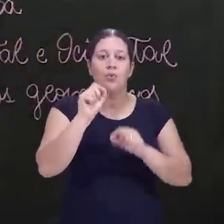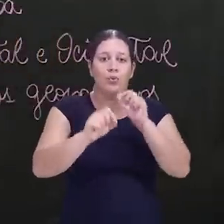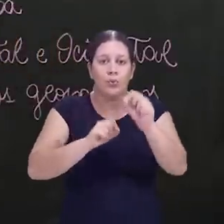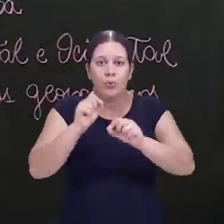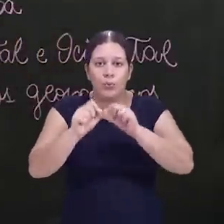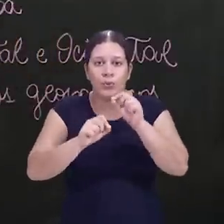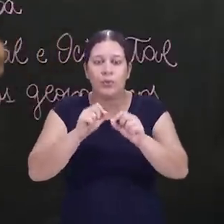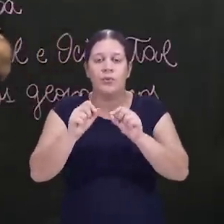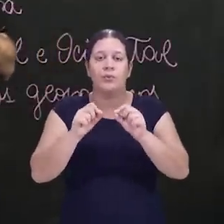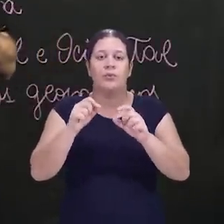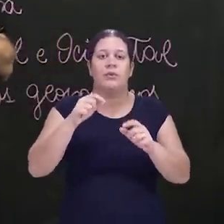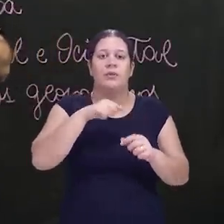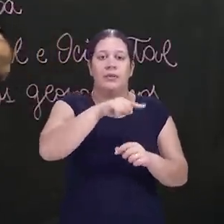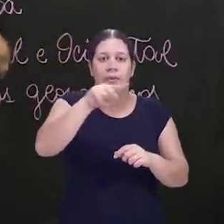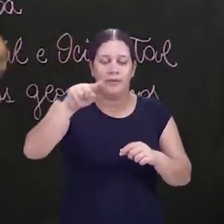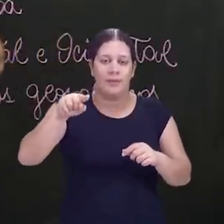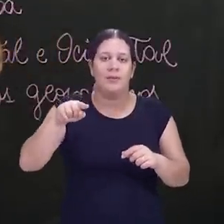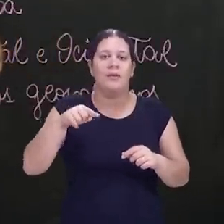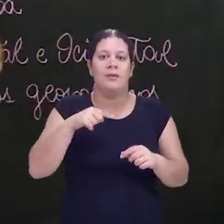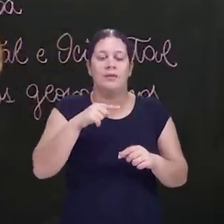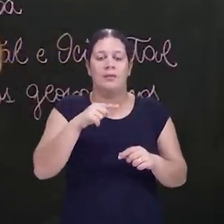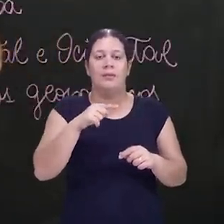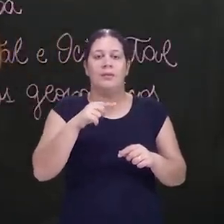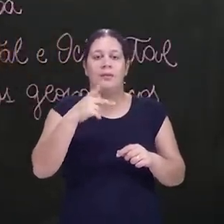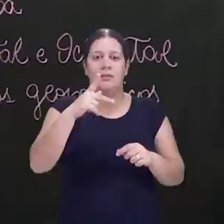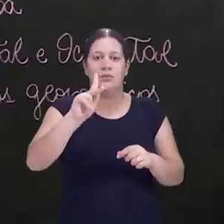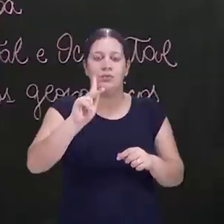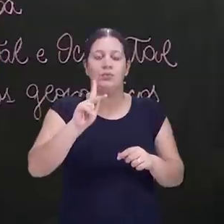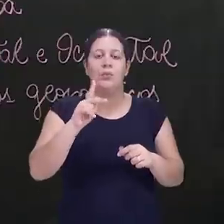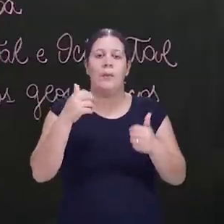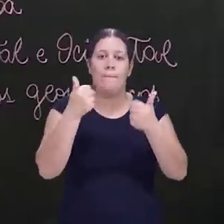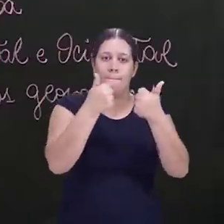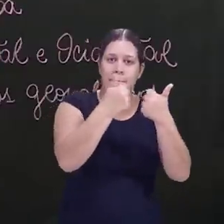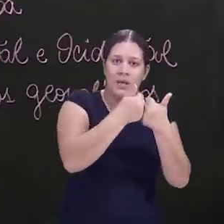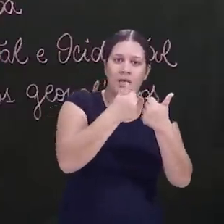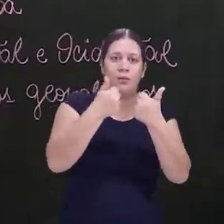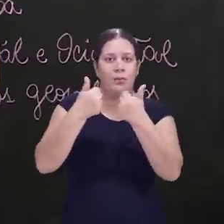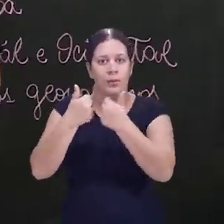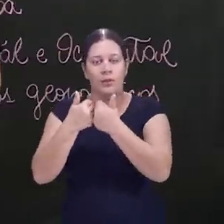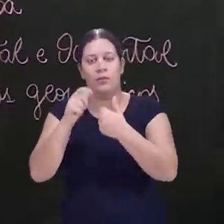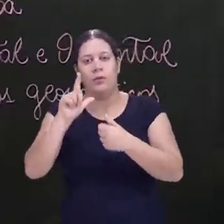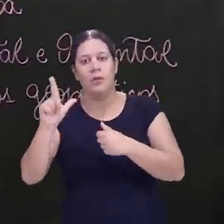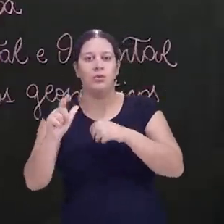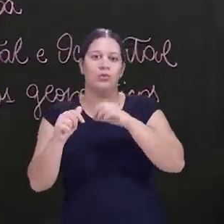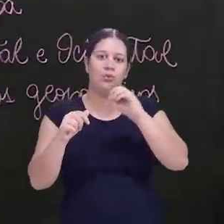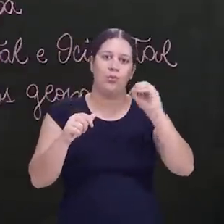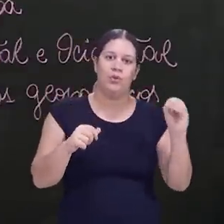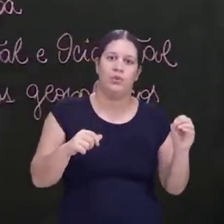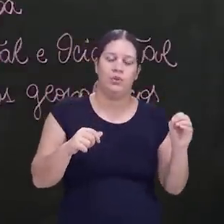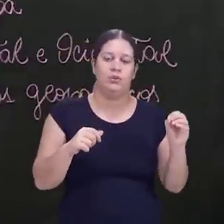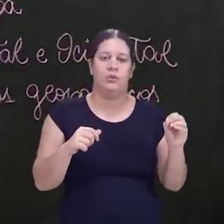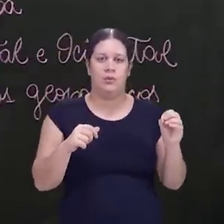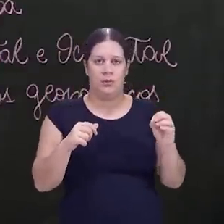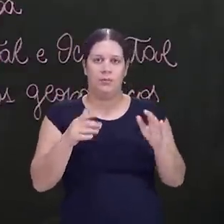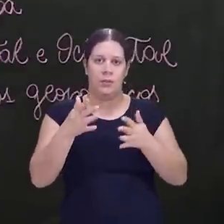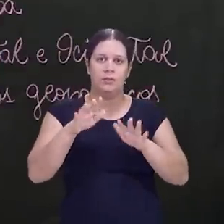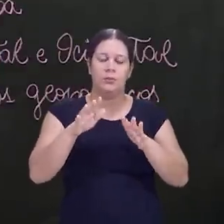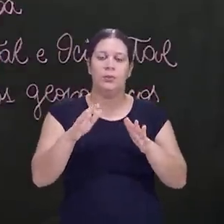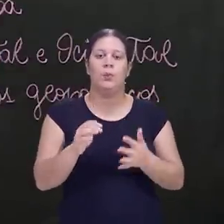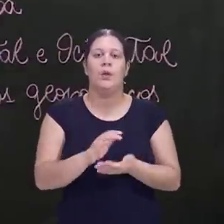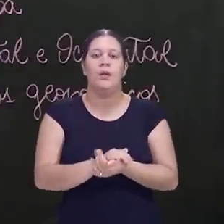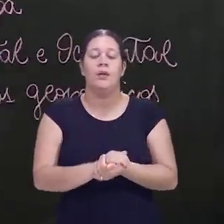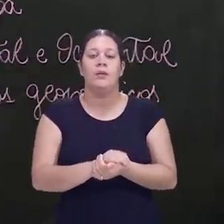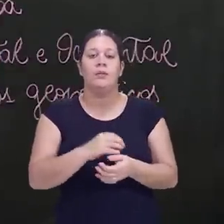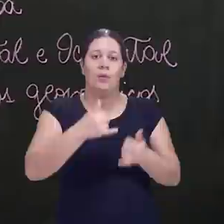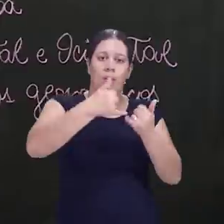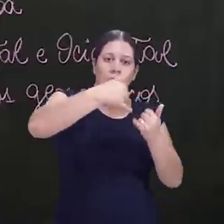em Oriente e Ocidente seria sua proximidade mais com o Leste ou com o Oeste. Nesse caso, nós temos aqui a linha do Meridiano